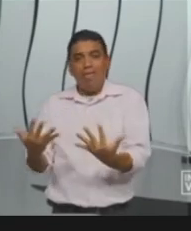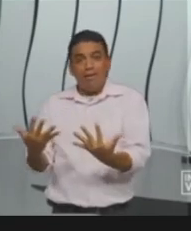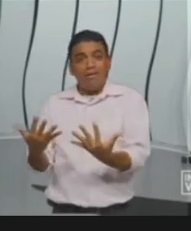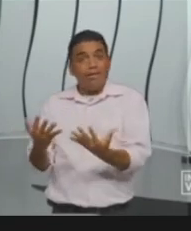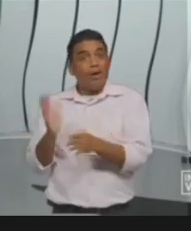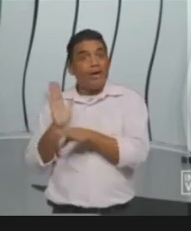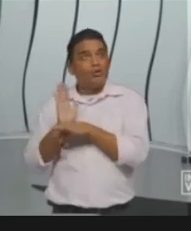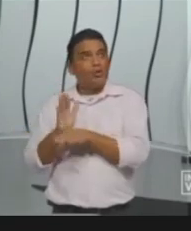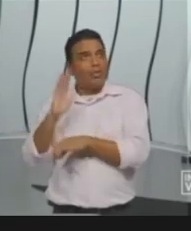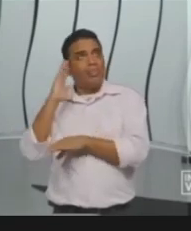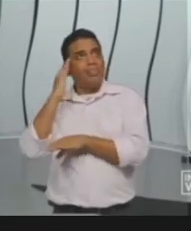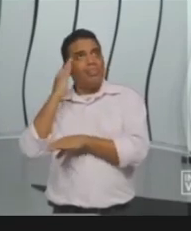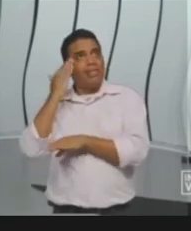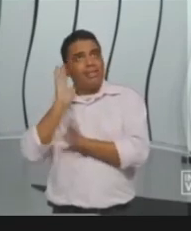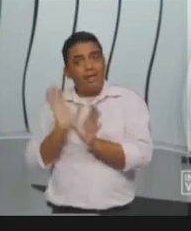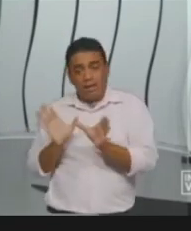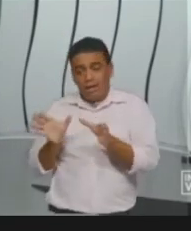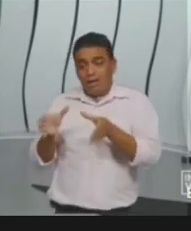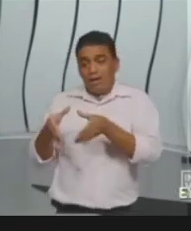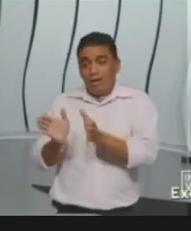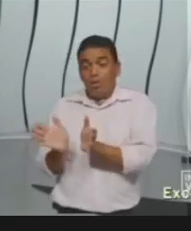esses seres vivos.